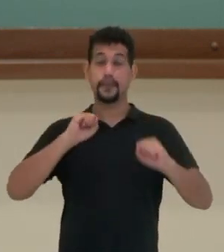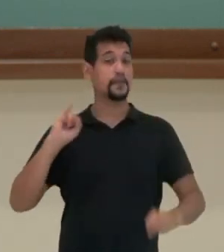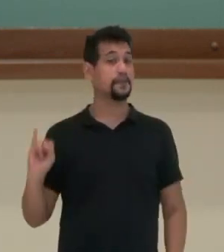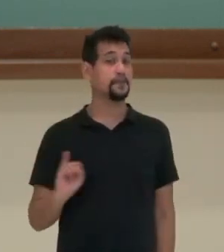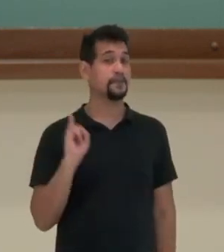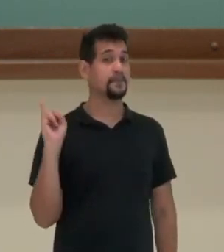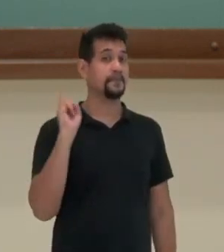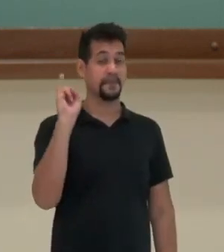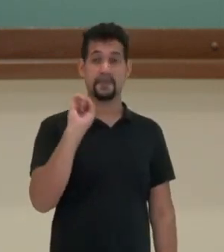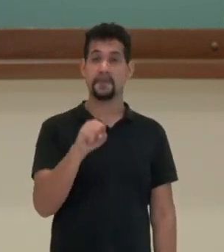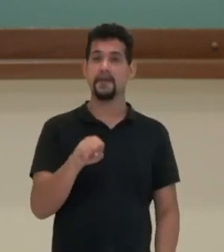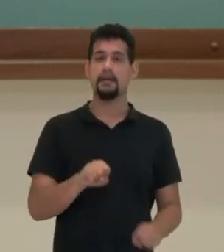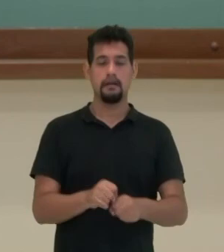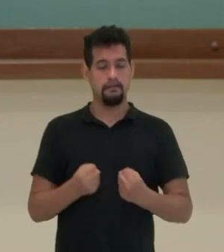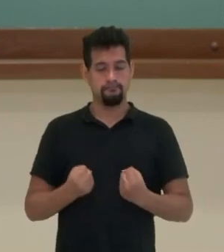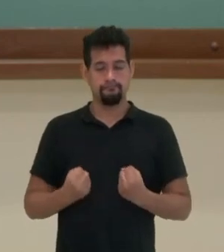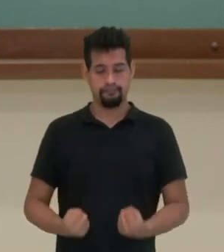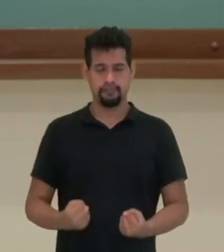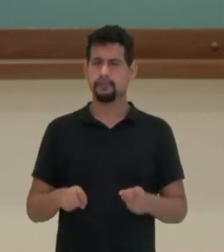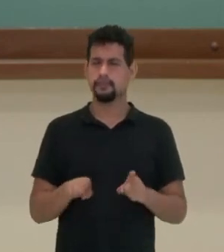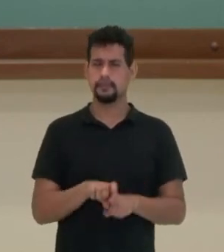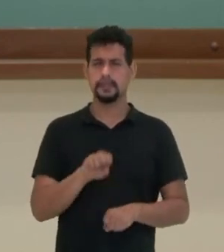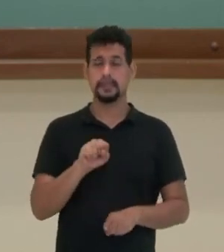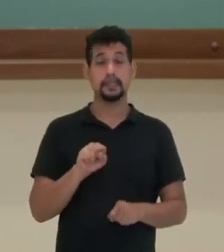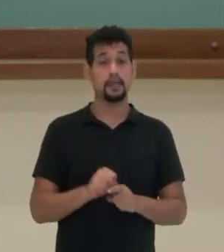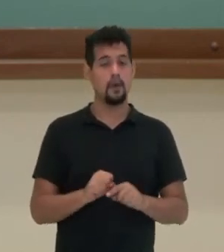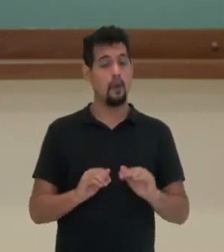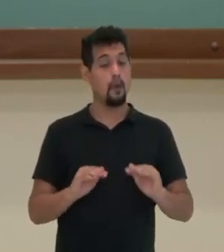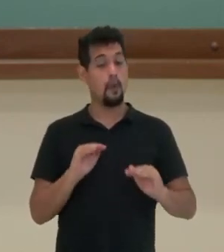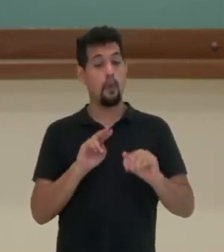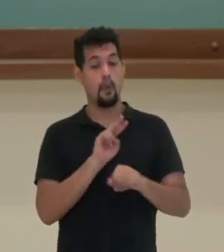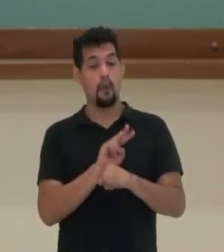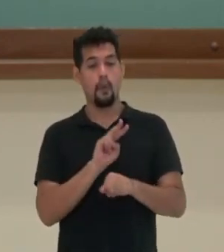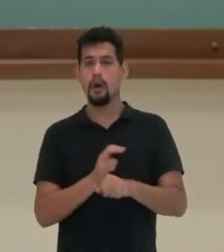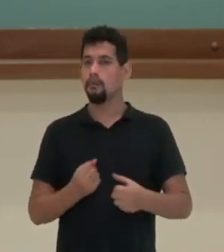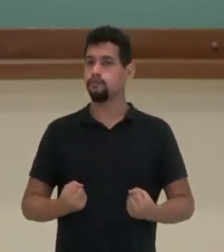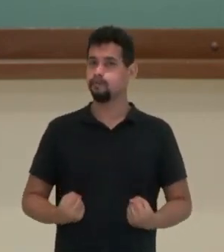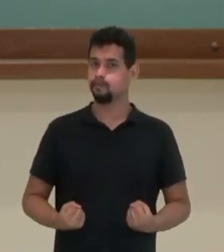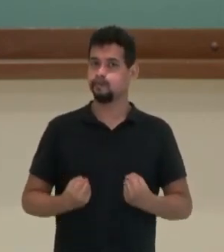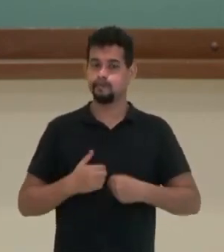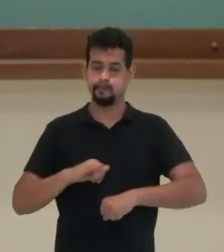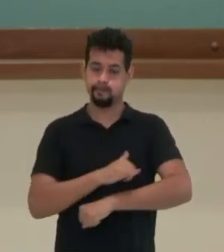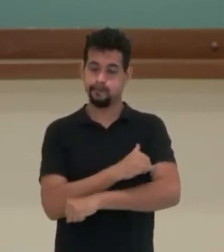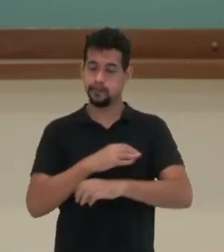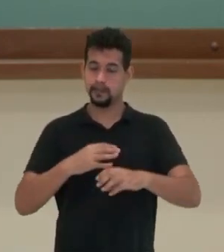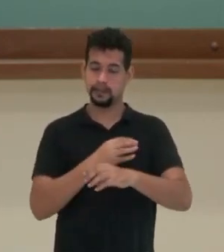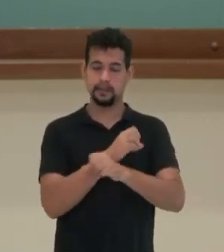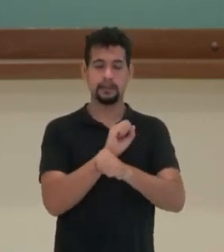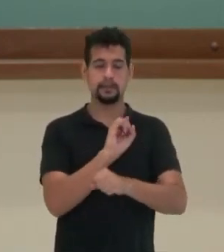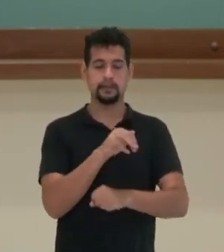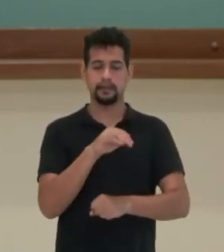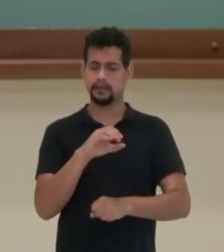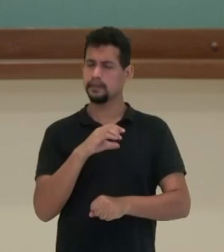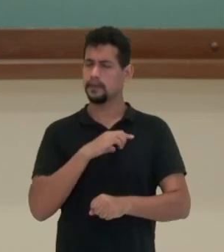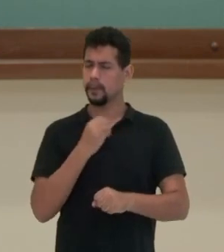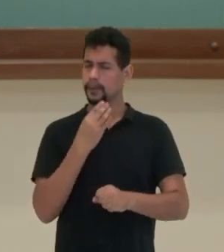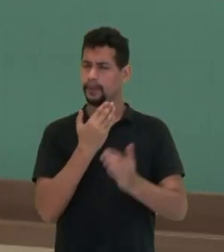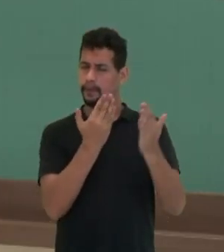para manter o peso, né? Controlar a obesidade e que o seu cálculo do IMC tenha bons